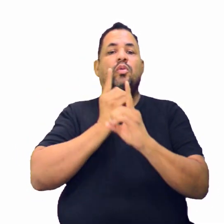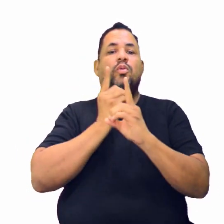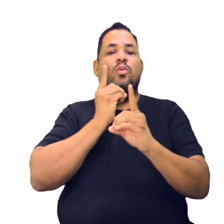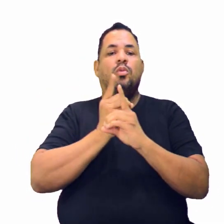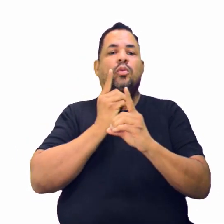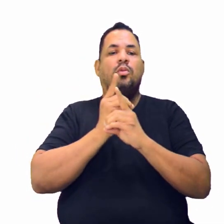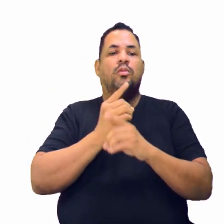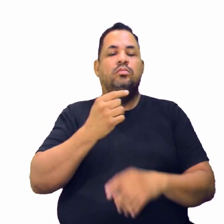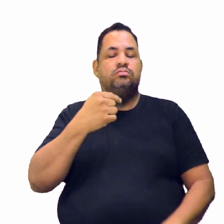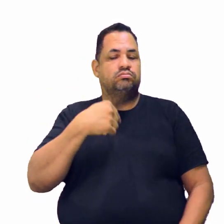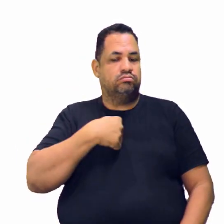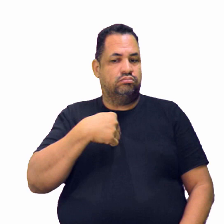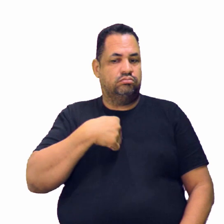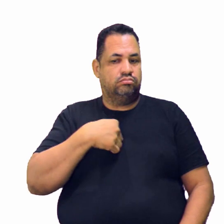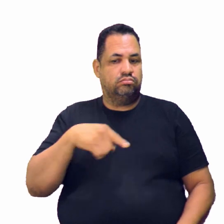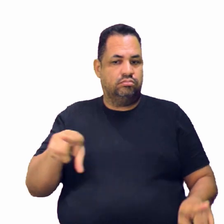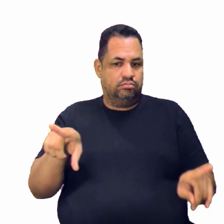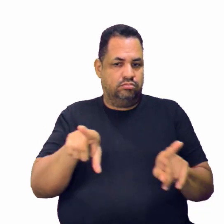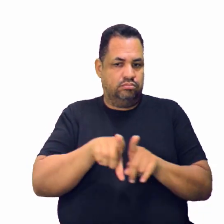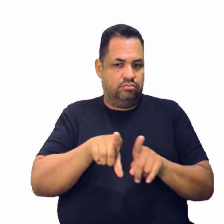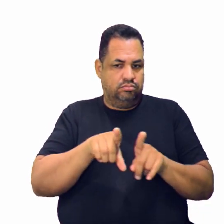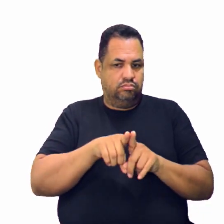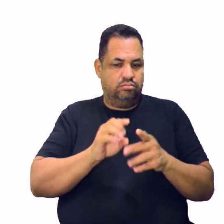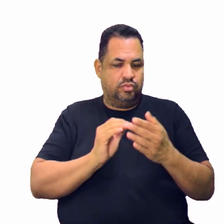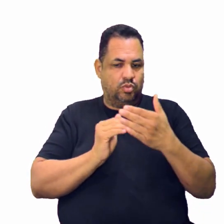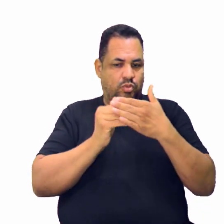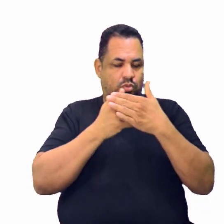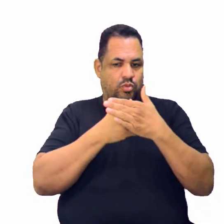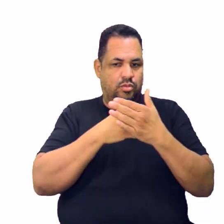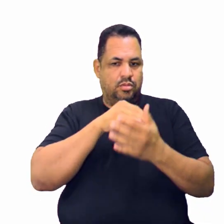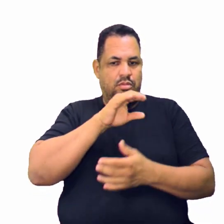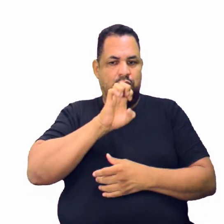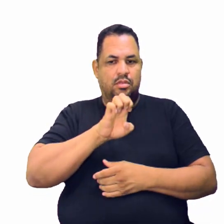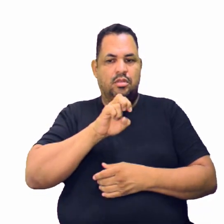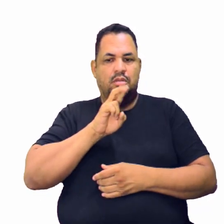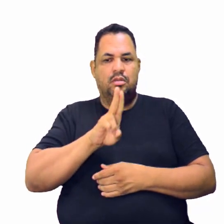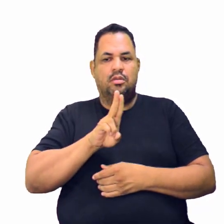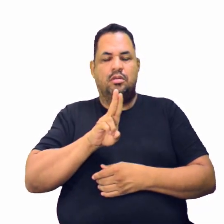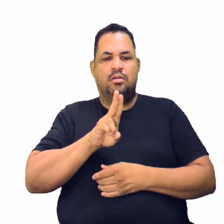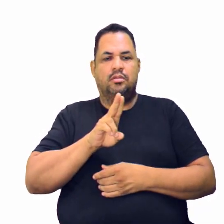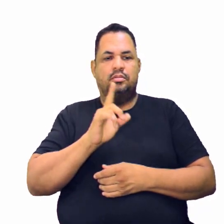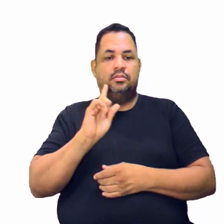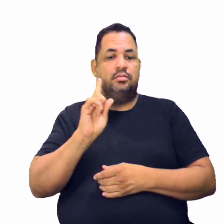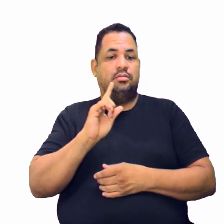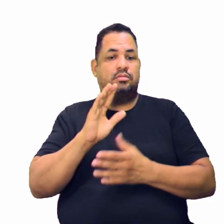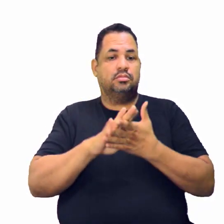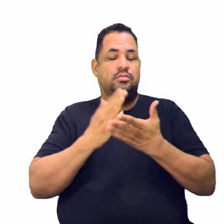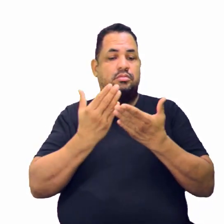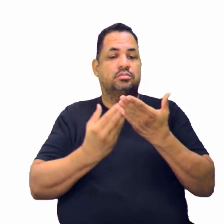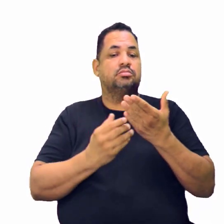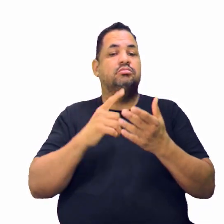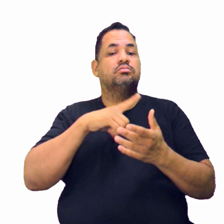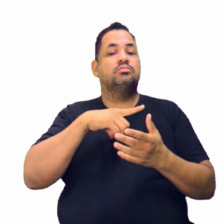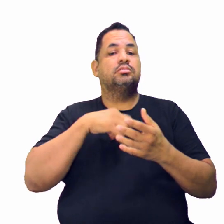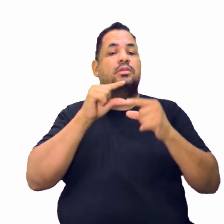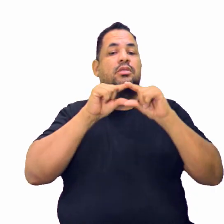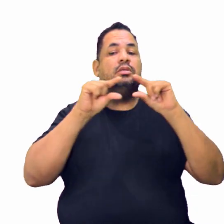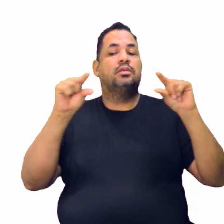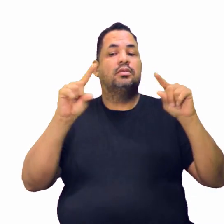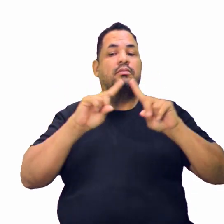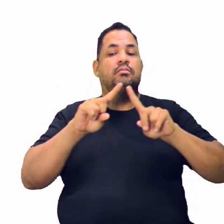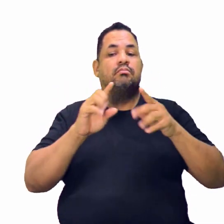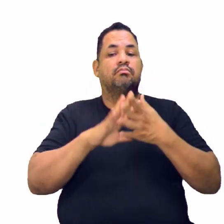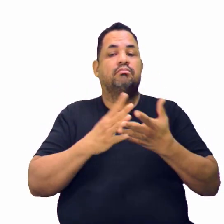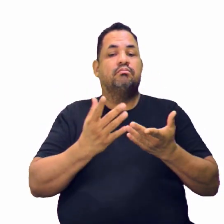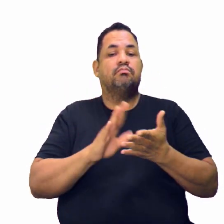encontrou? Eu também, o sujeito oculto, eu, tá certo? Não aparece na oração,